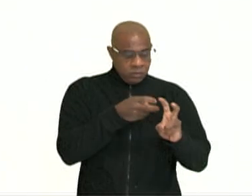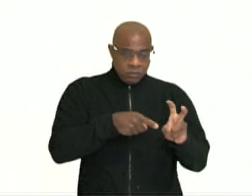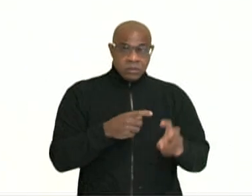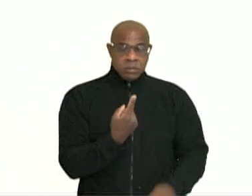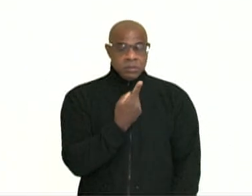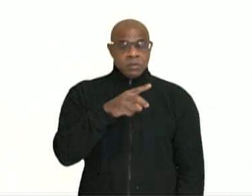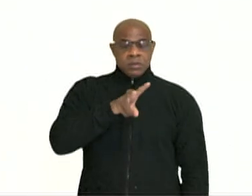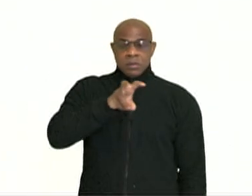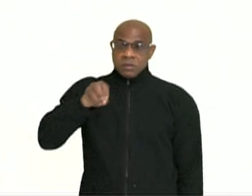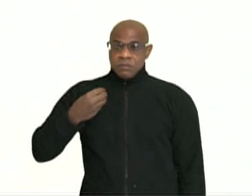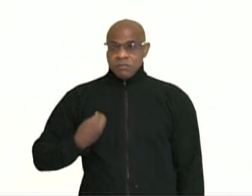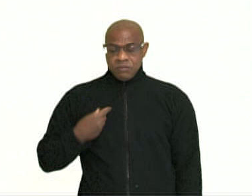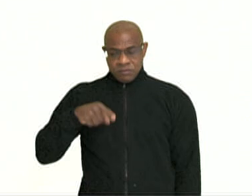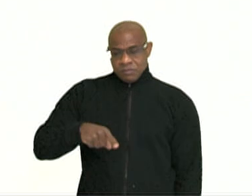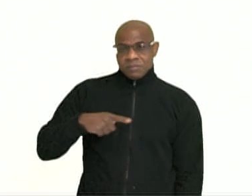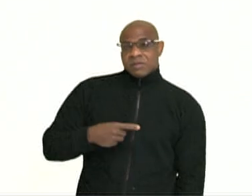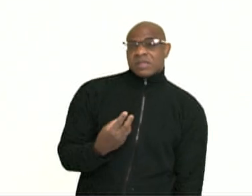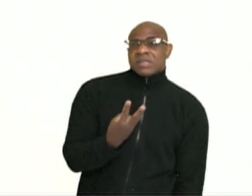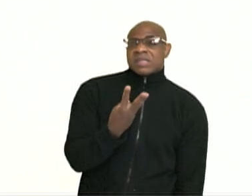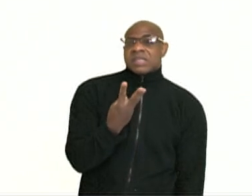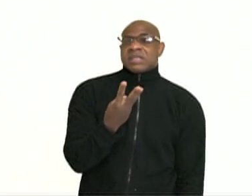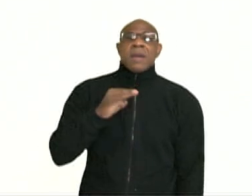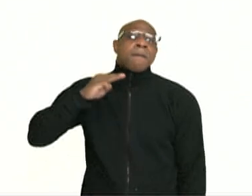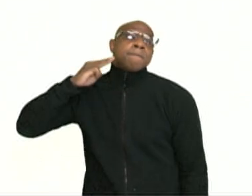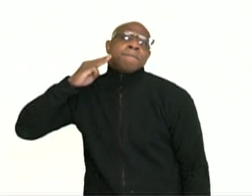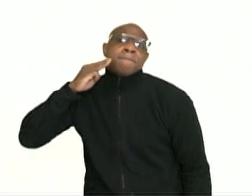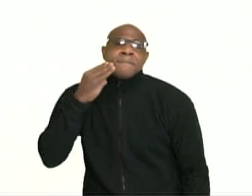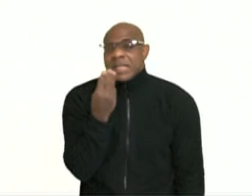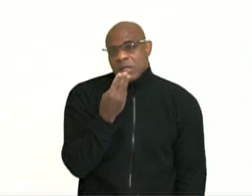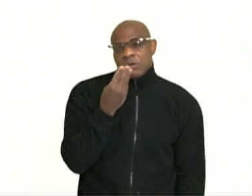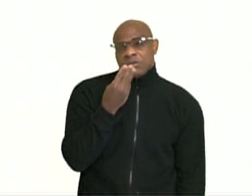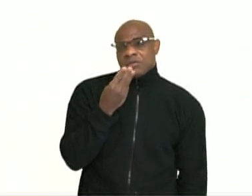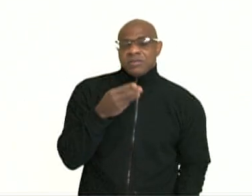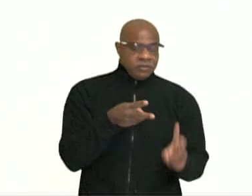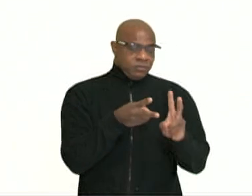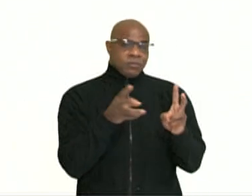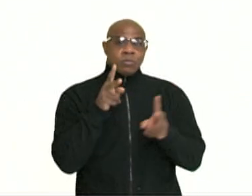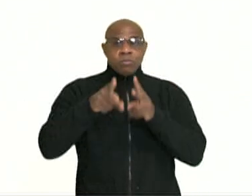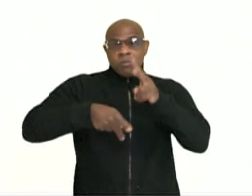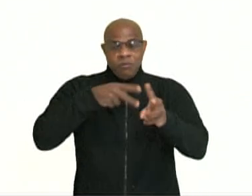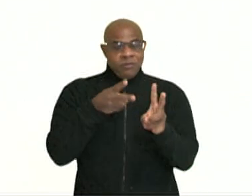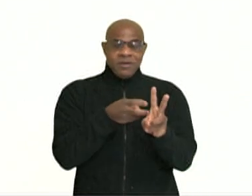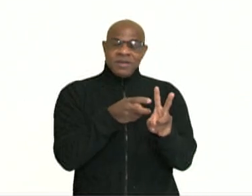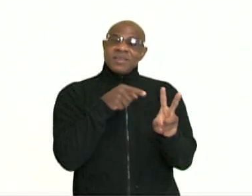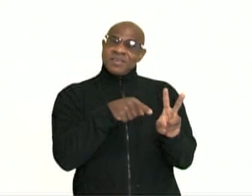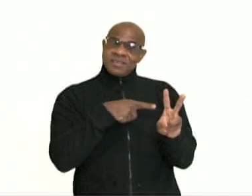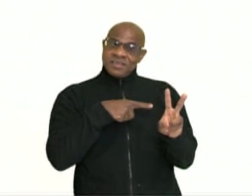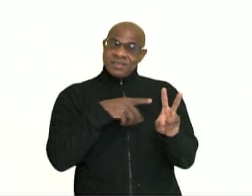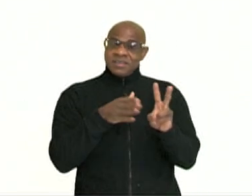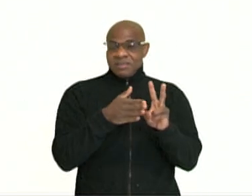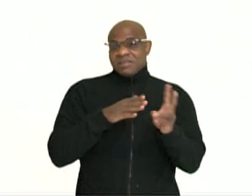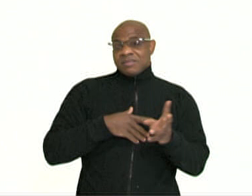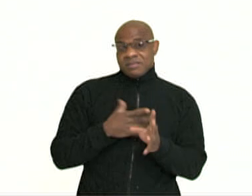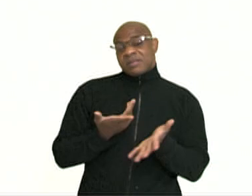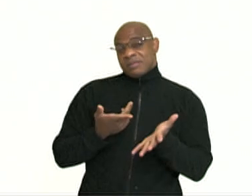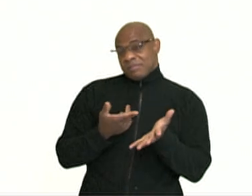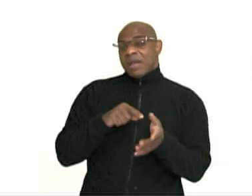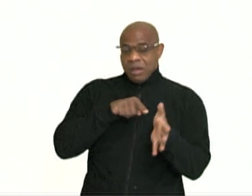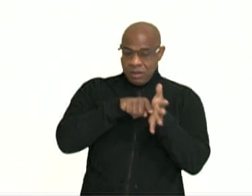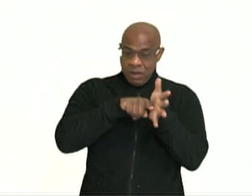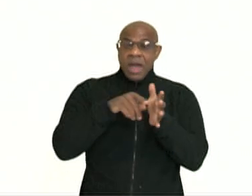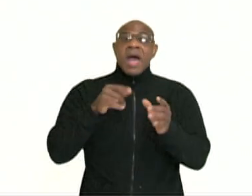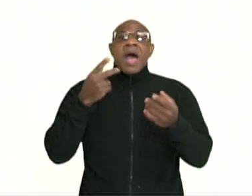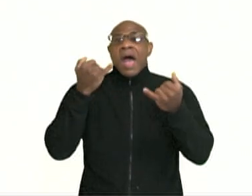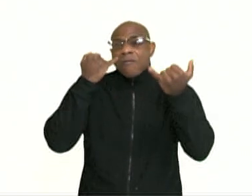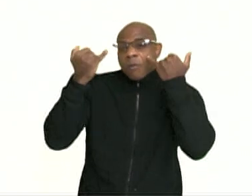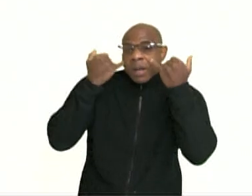no Brasil em torno de 3 milhões de indígenas. Bastante, né? De acordo com os dados do IBGE. O